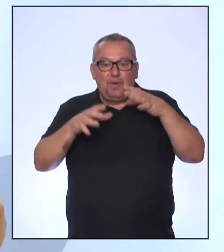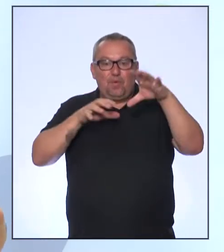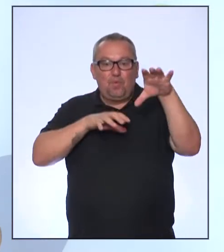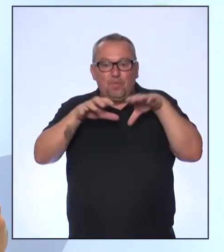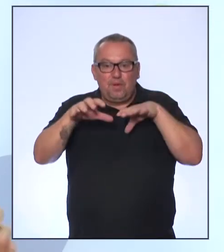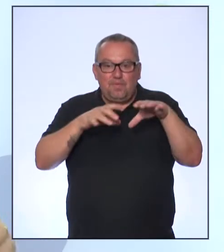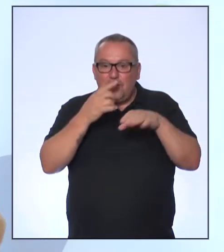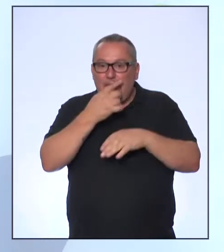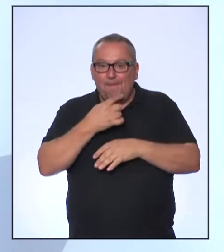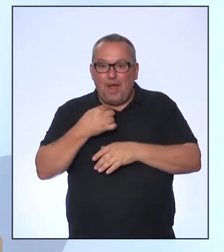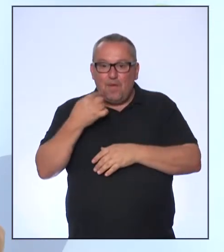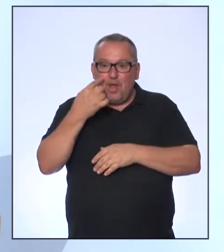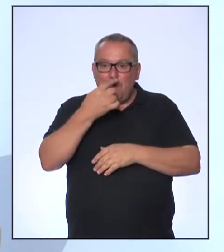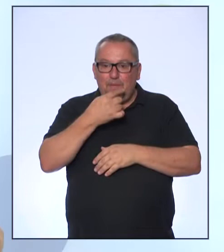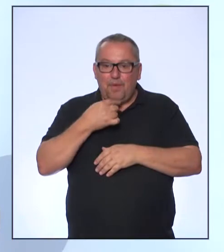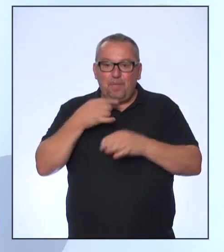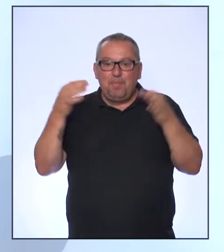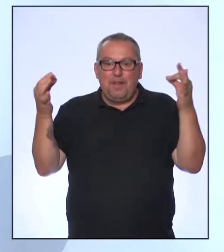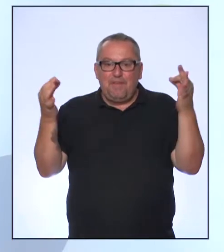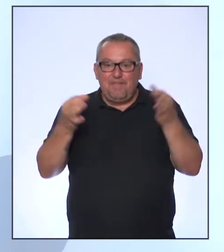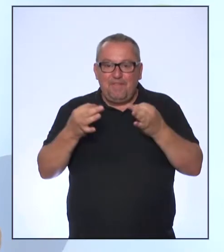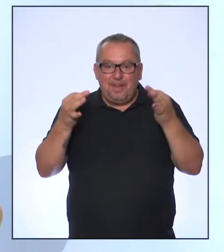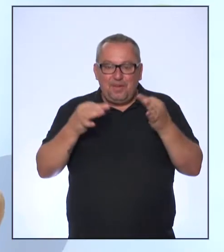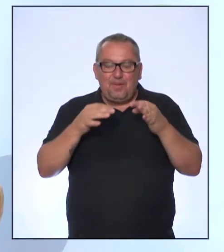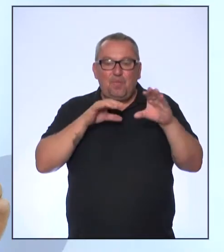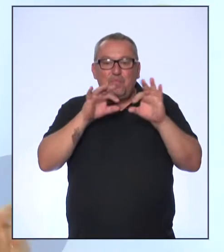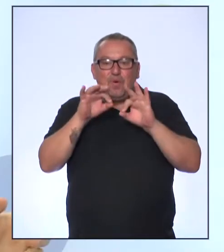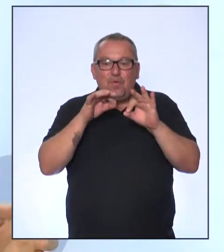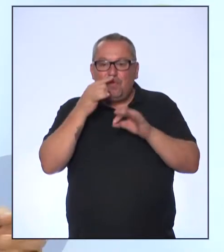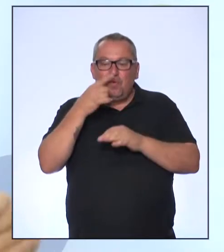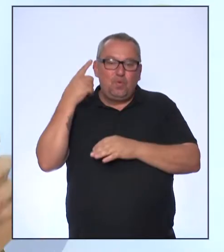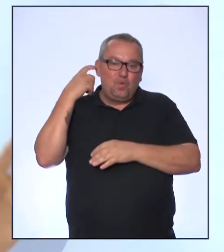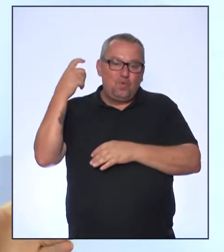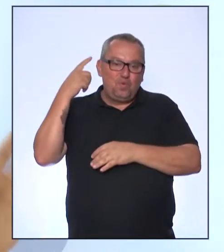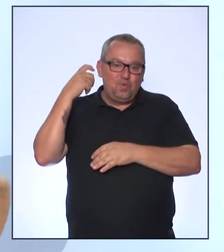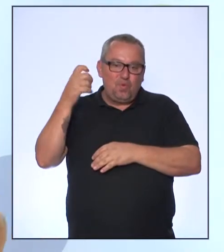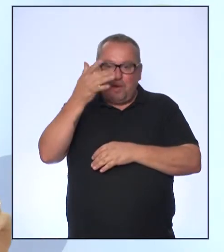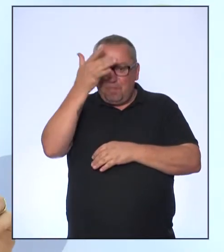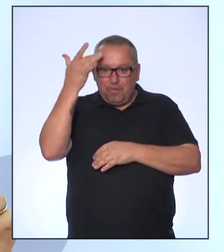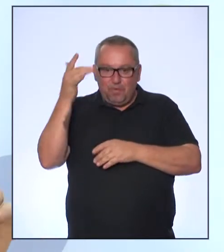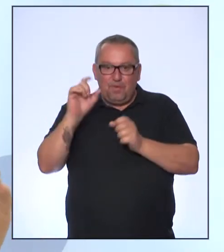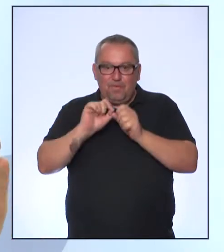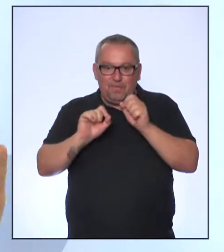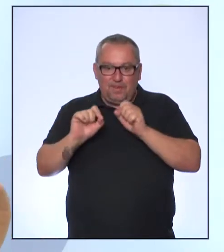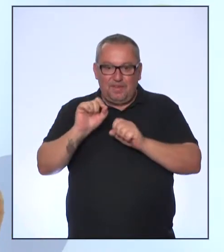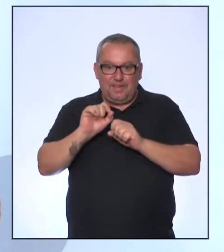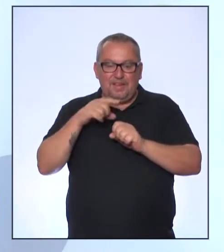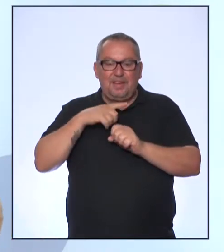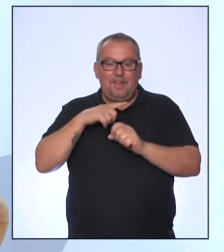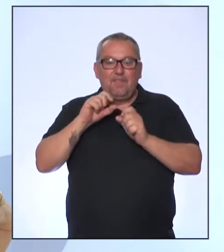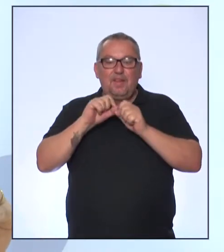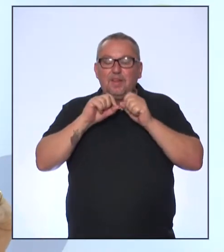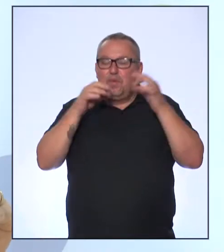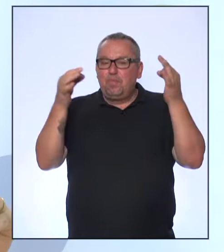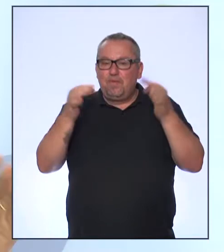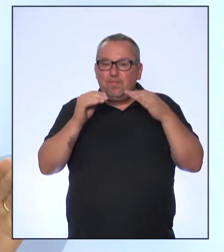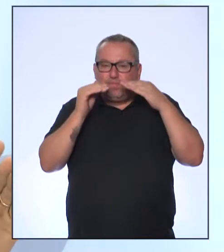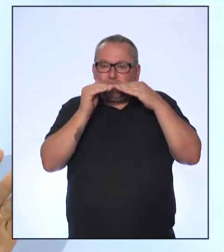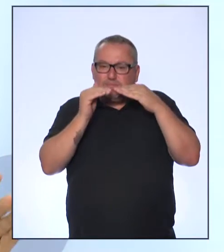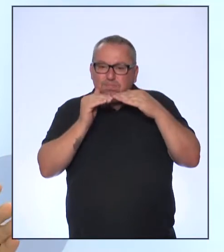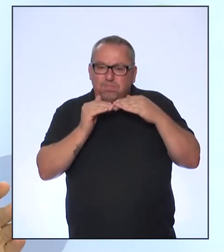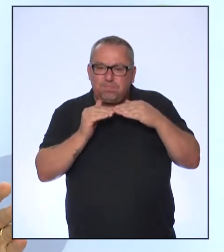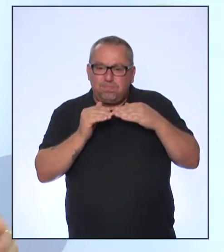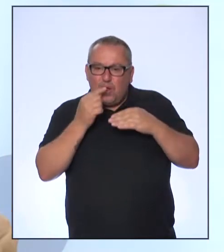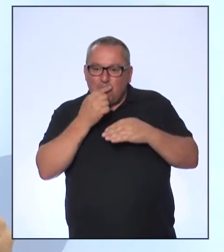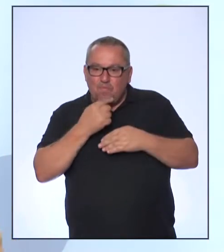da boca caiba dentro daquele movimento do som que a personagem emitiu. Então ele tem que conciliar isso, ele tem que fazer